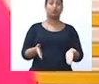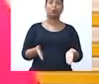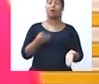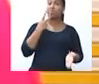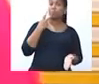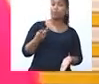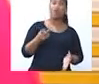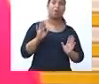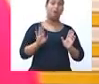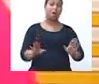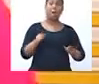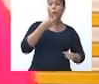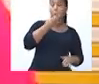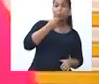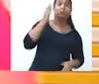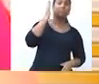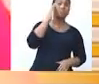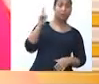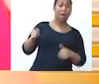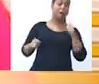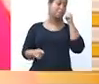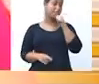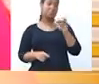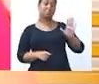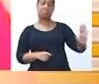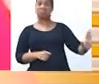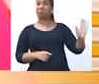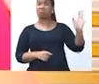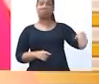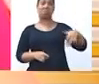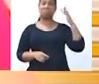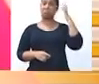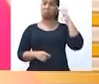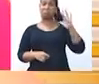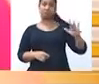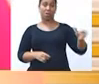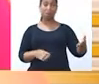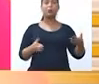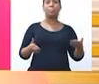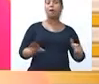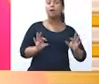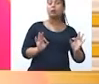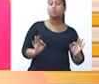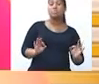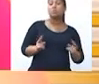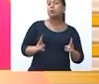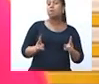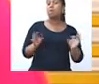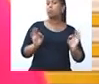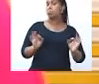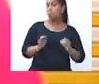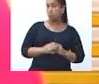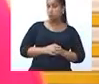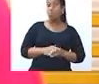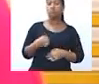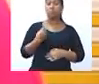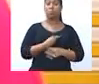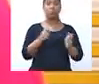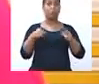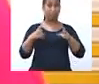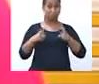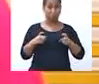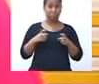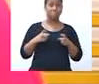que o menino sabe e a menina se sente inferior, que não, né? Mas não foi sempre assim, né? A gente pode ver